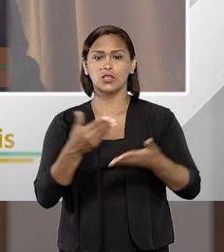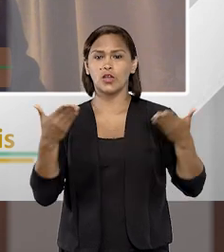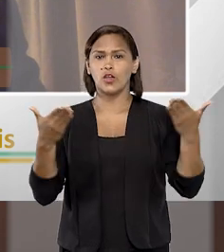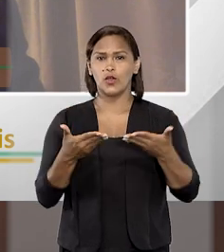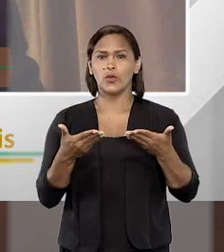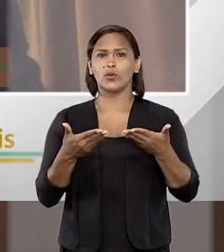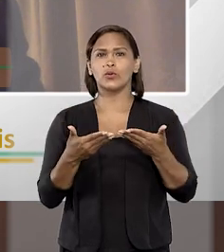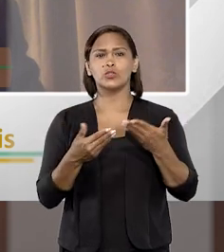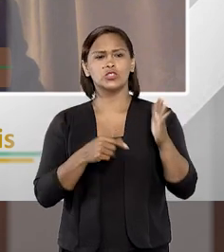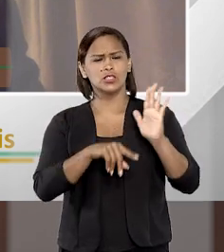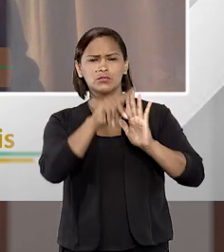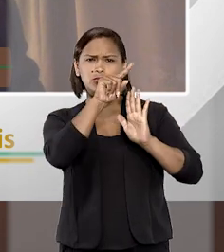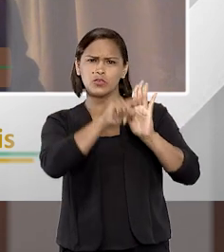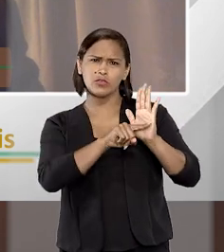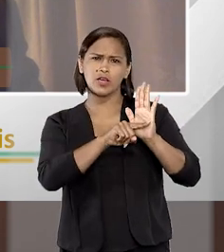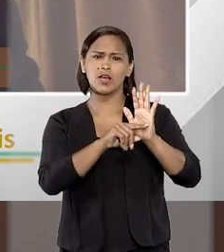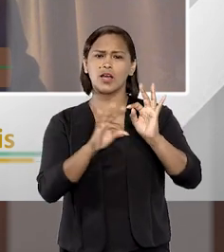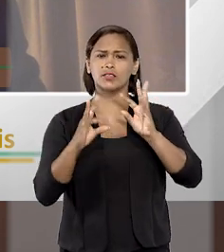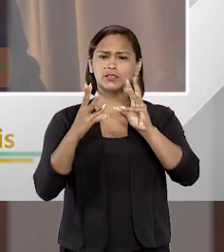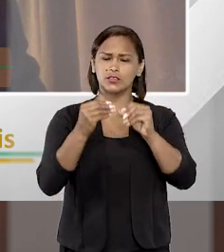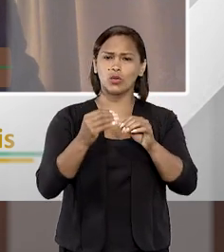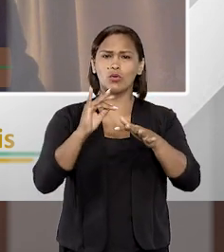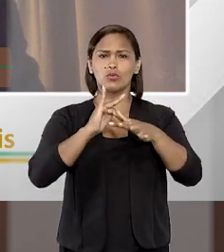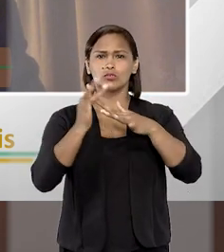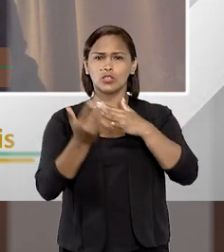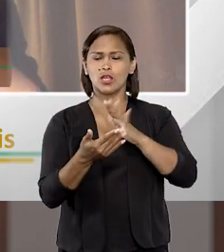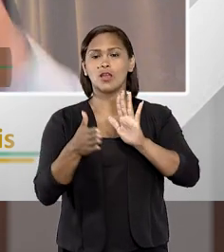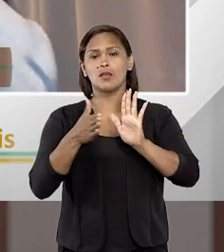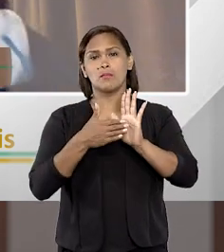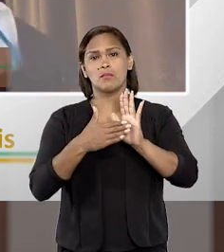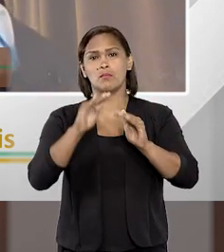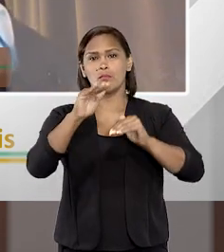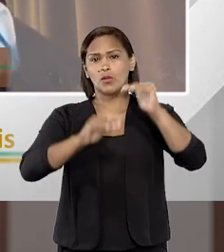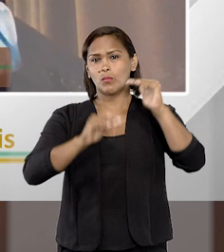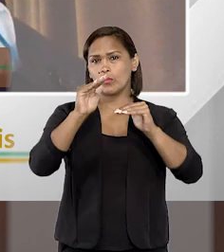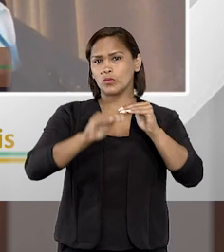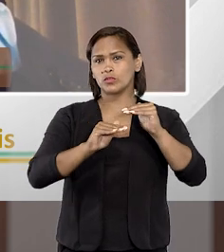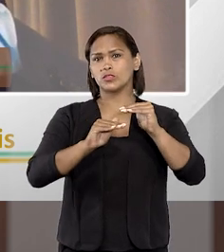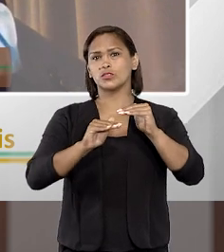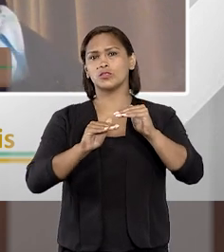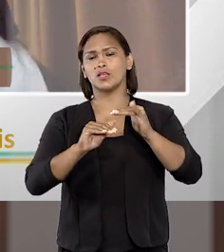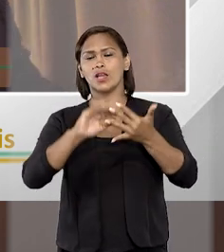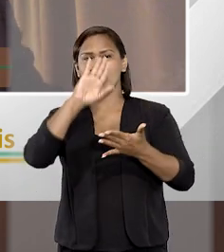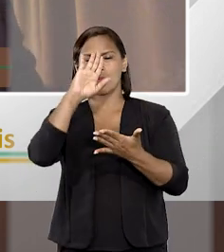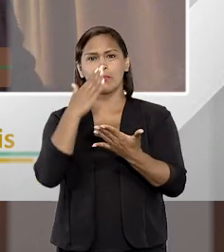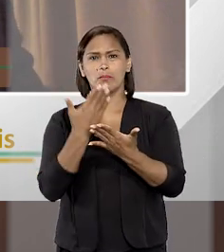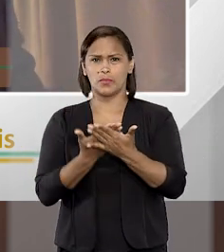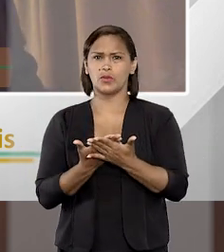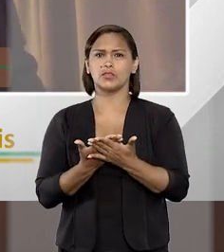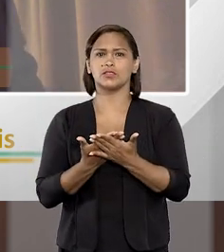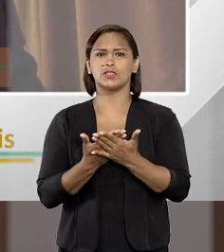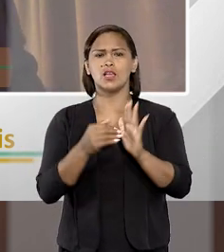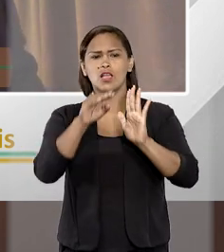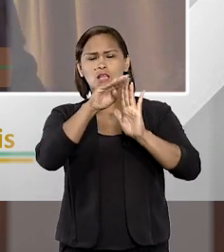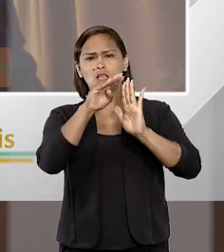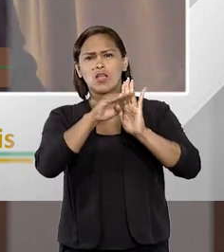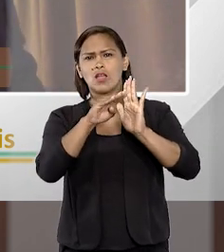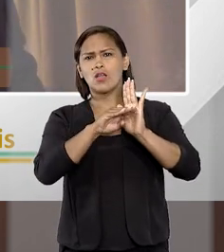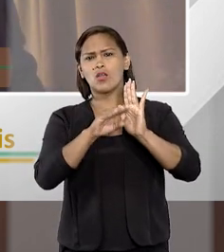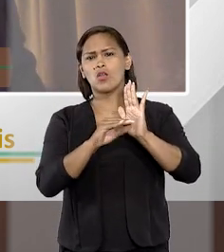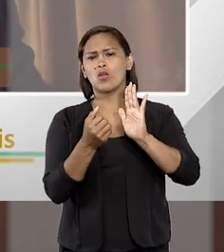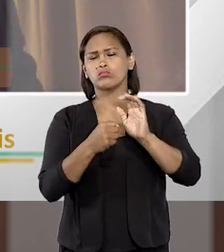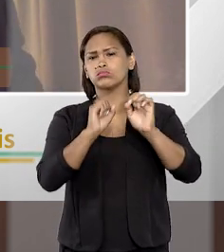hoje em dia se valem desses elementos para proporcionar algum tipo de subsídio que possa levar algum